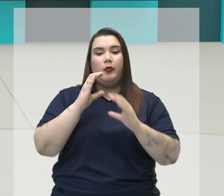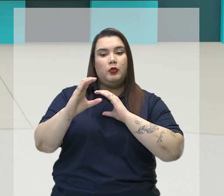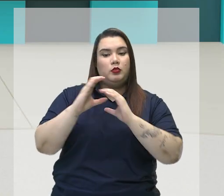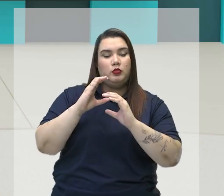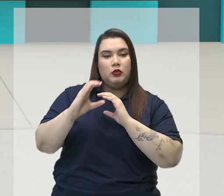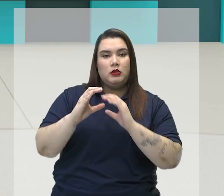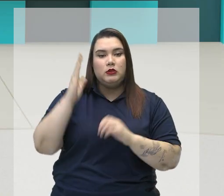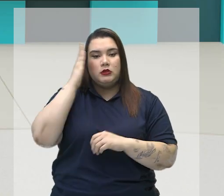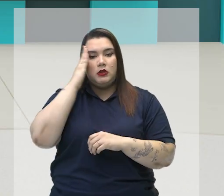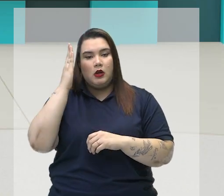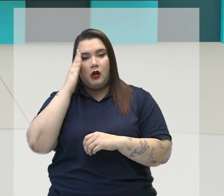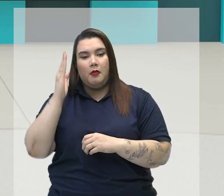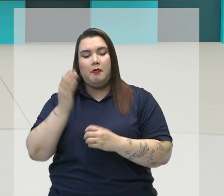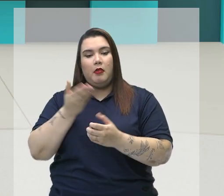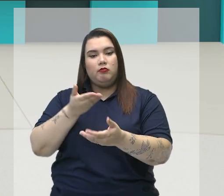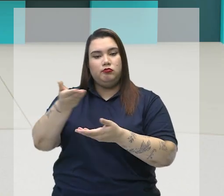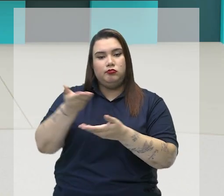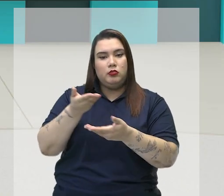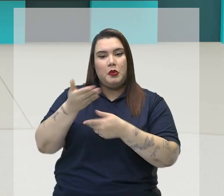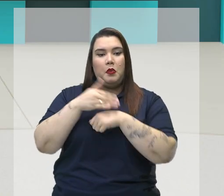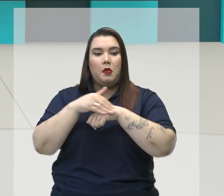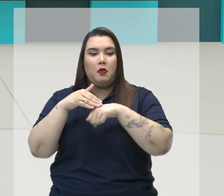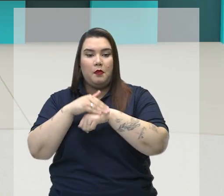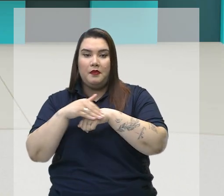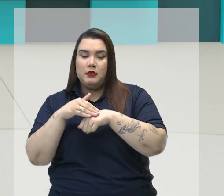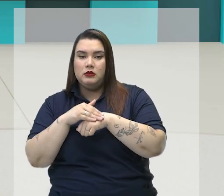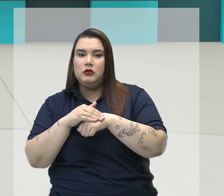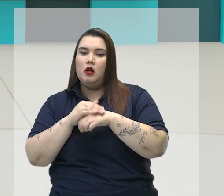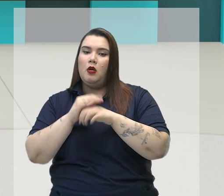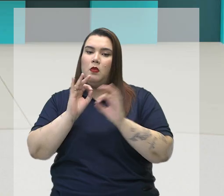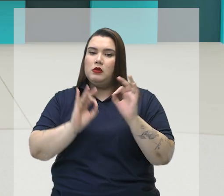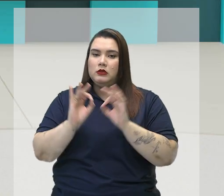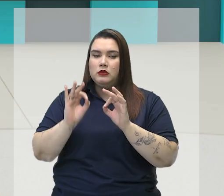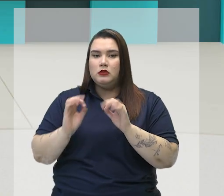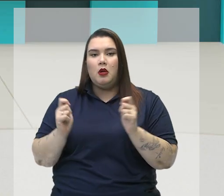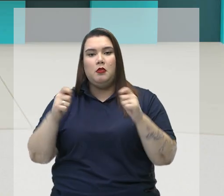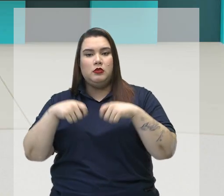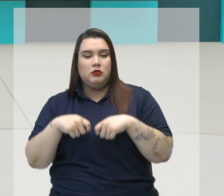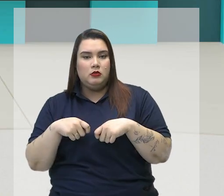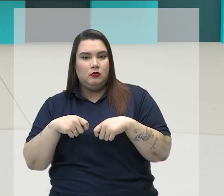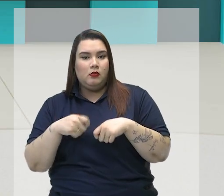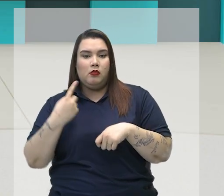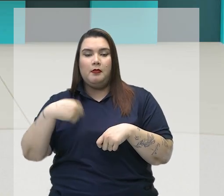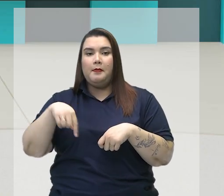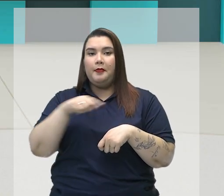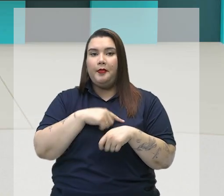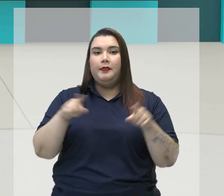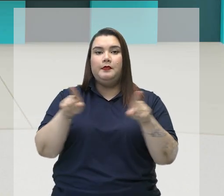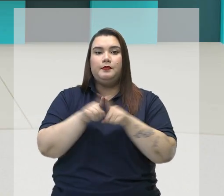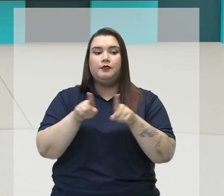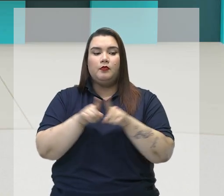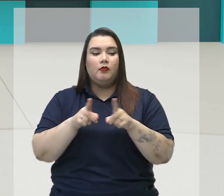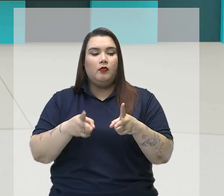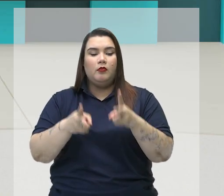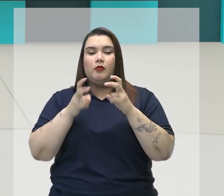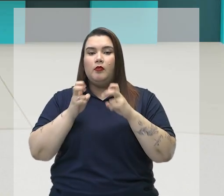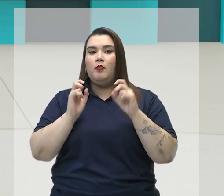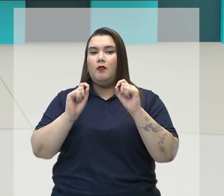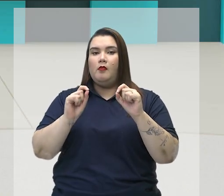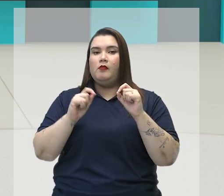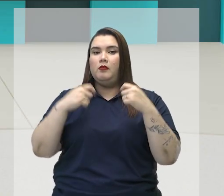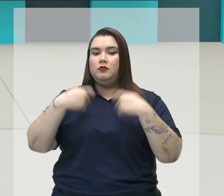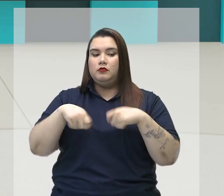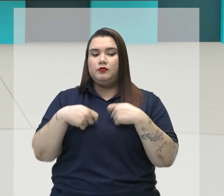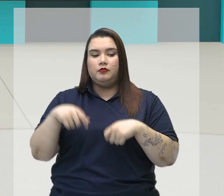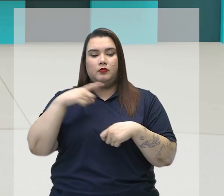de saber ouvir, negociar e ceder. Aqui, a gente também vai perceber que é necessário ter